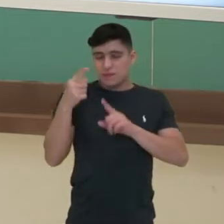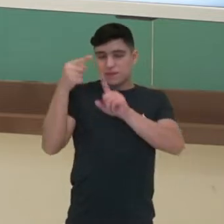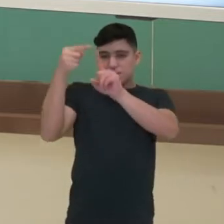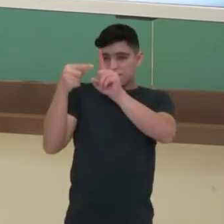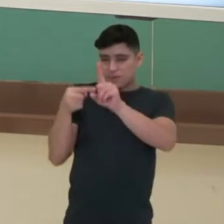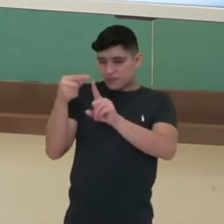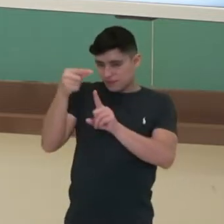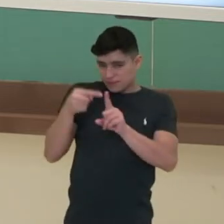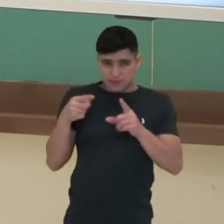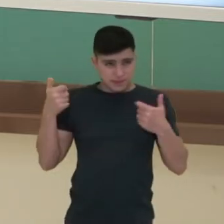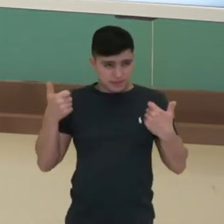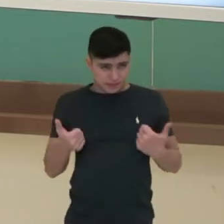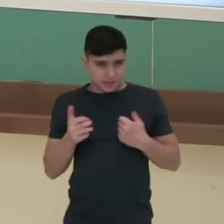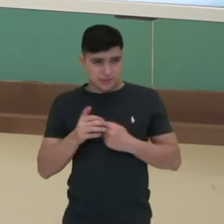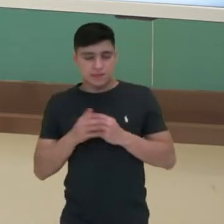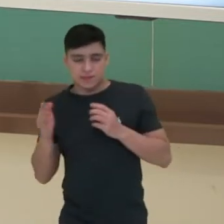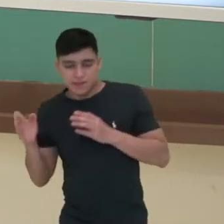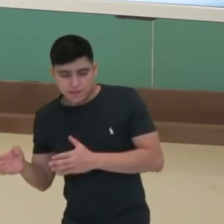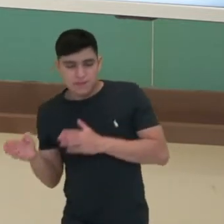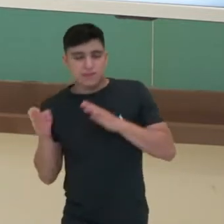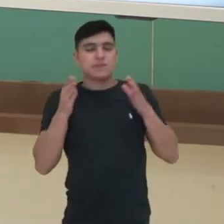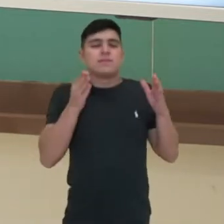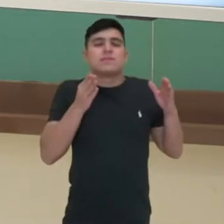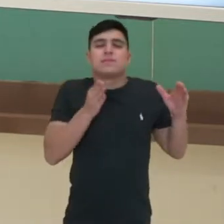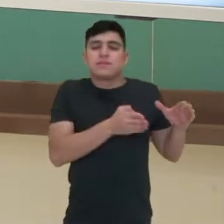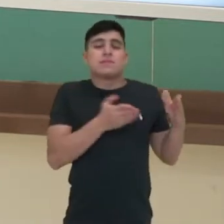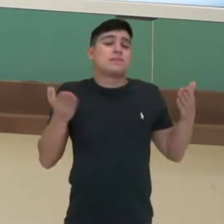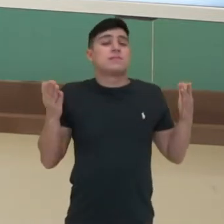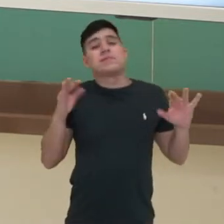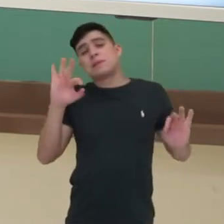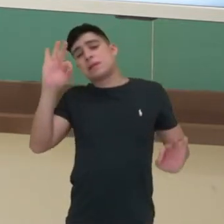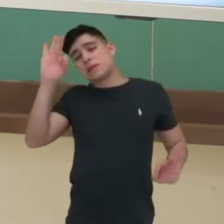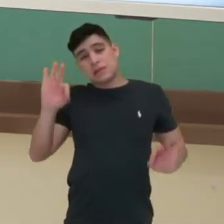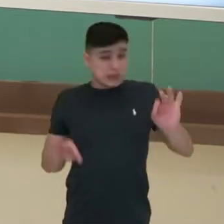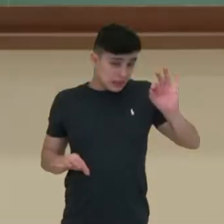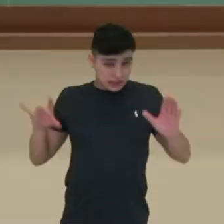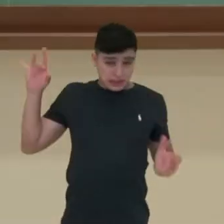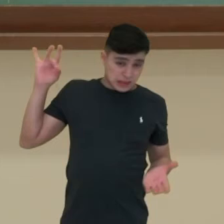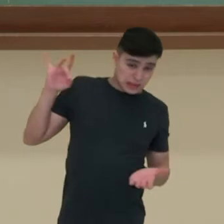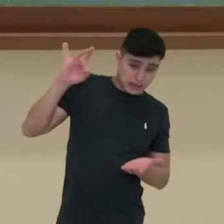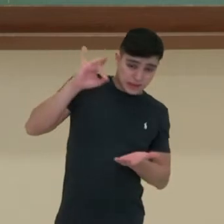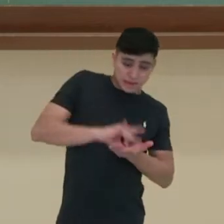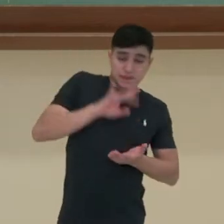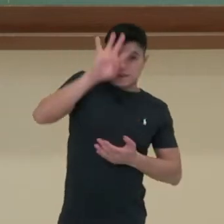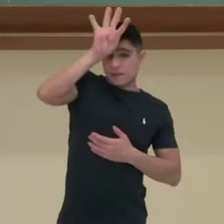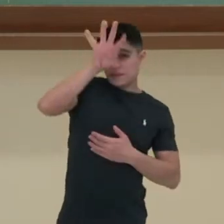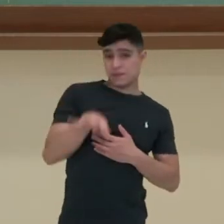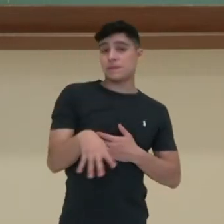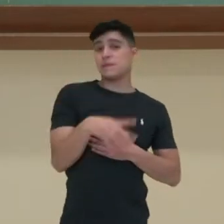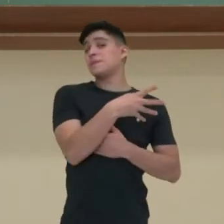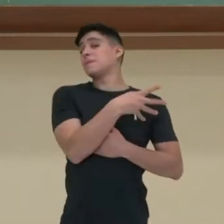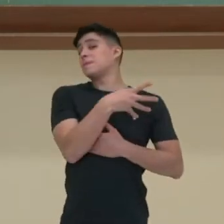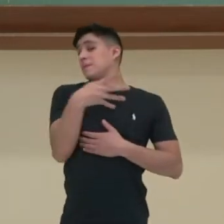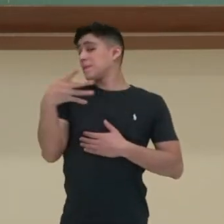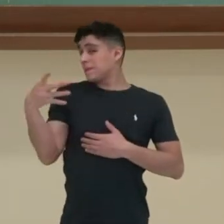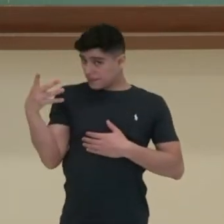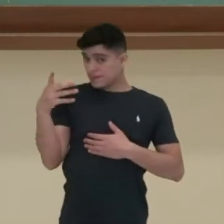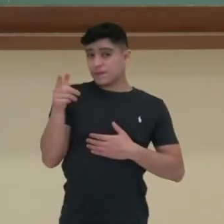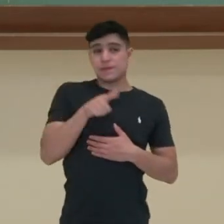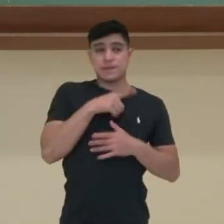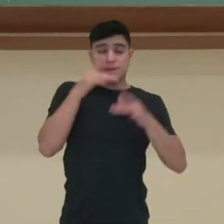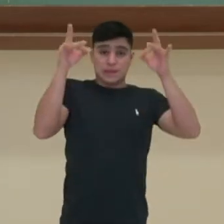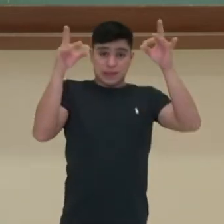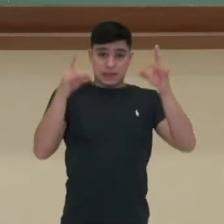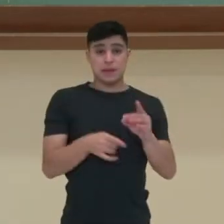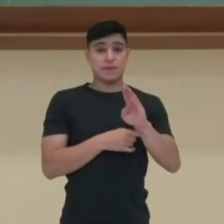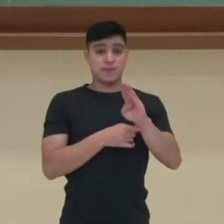ali. Muito bem. Agora a gente constrói verdadeiramente ali o quadro de Punnett, lembrando que é grande, usando um dihibridismo,